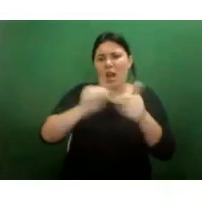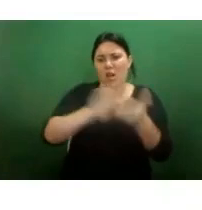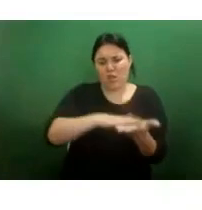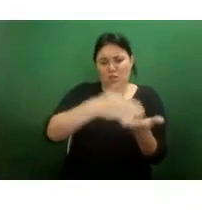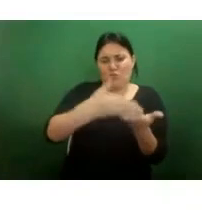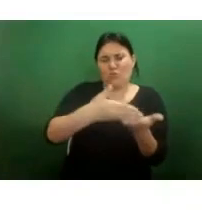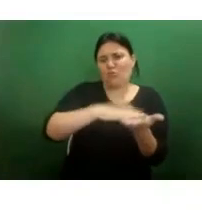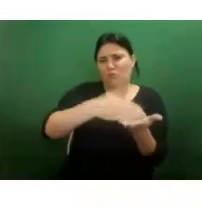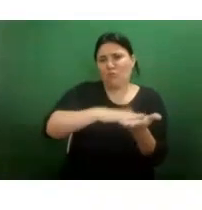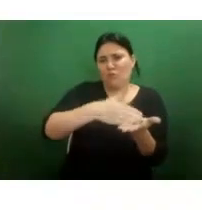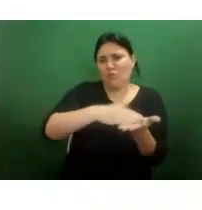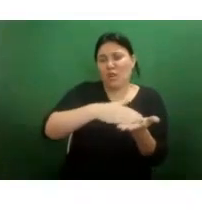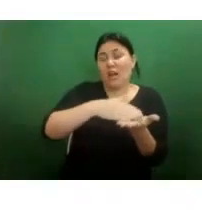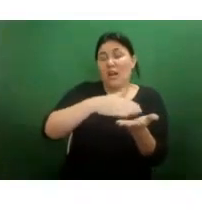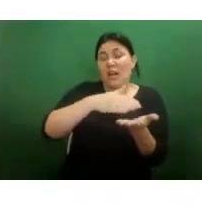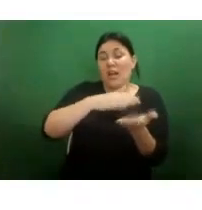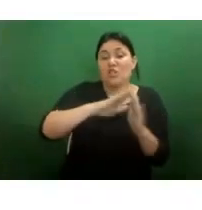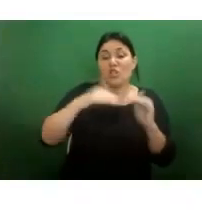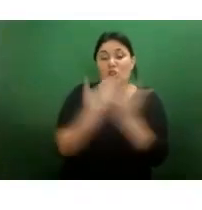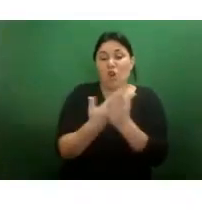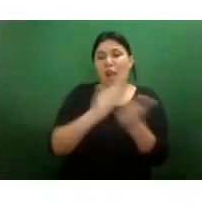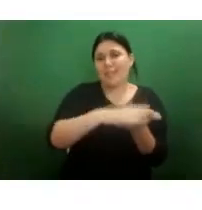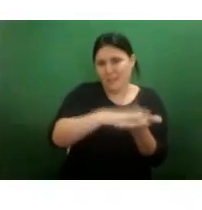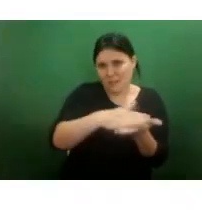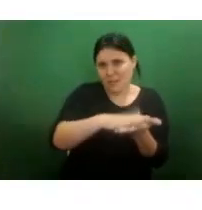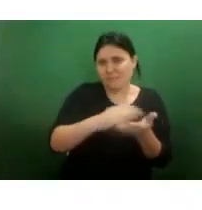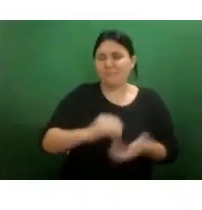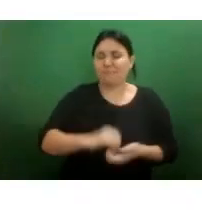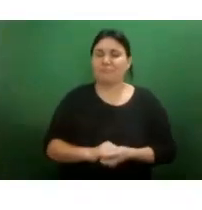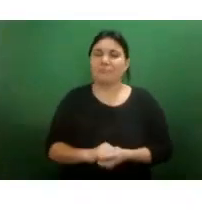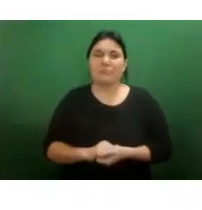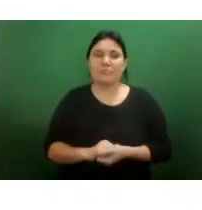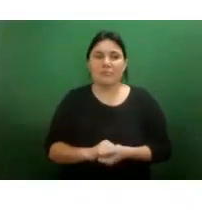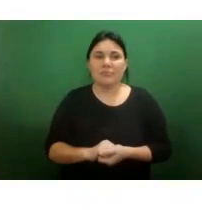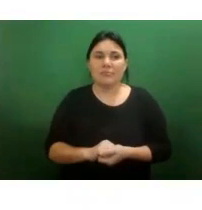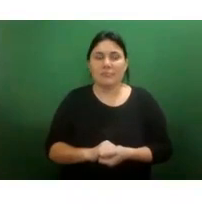apaixonante, né? Muito bem. Então,